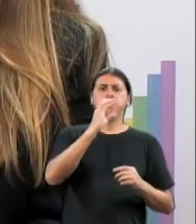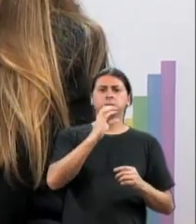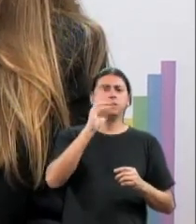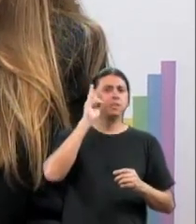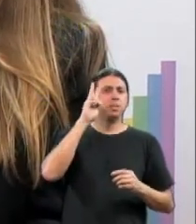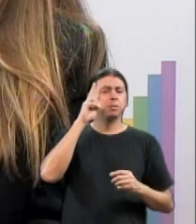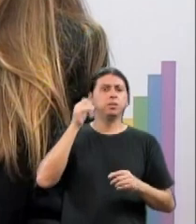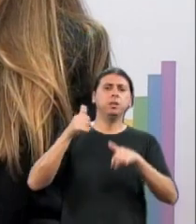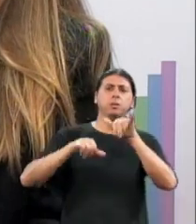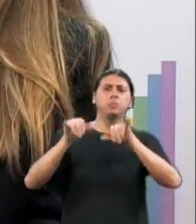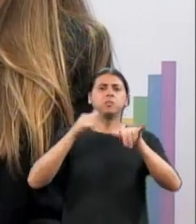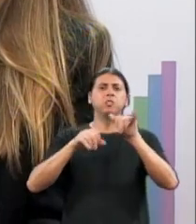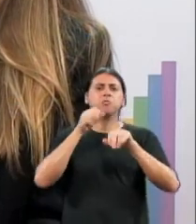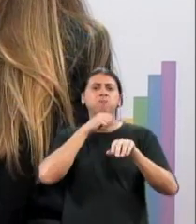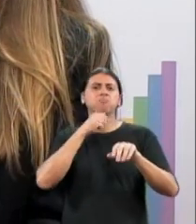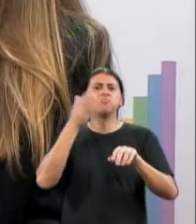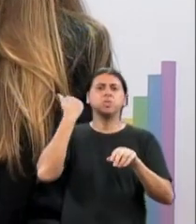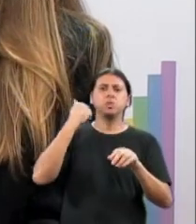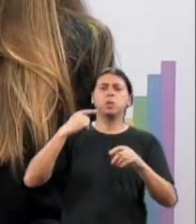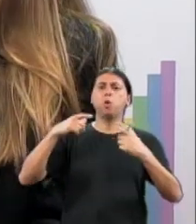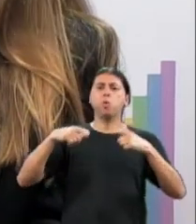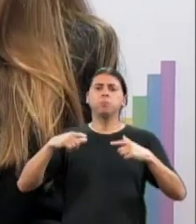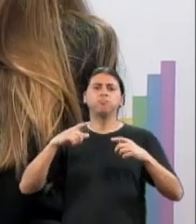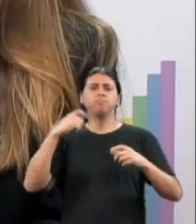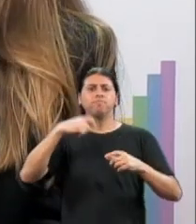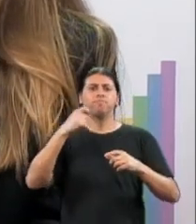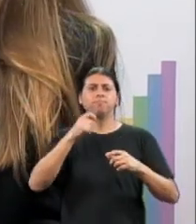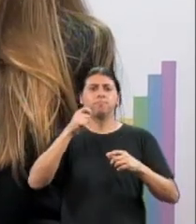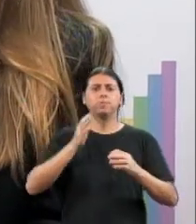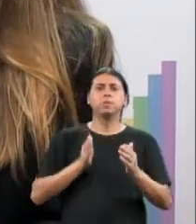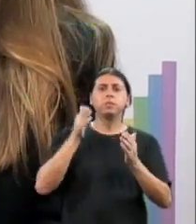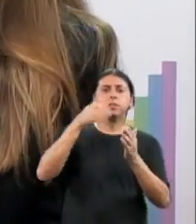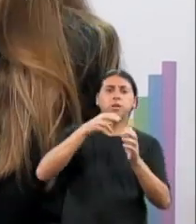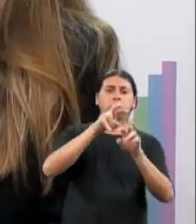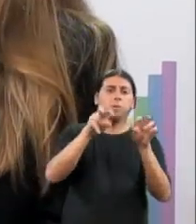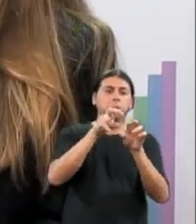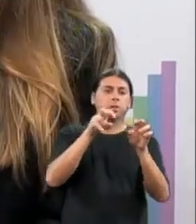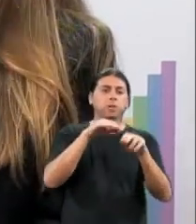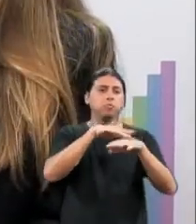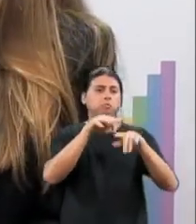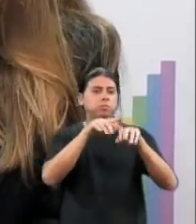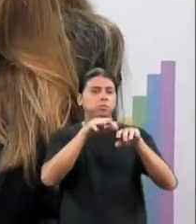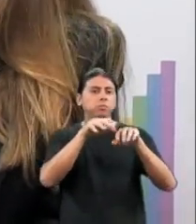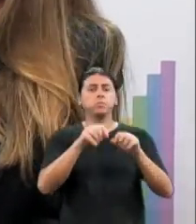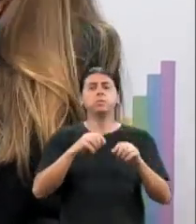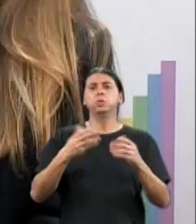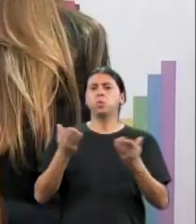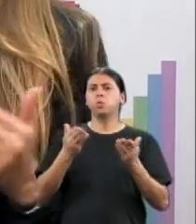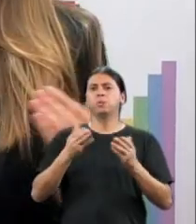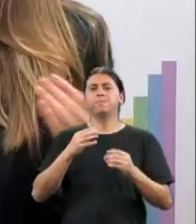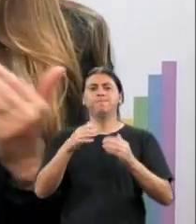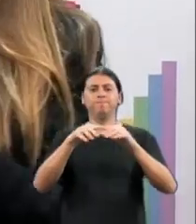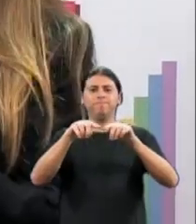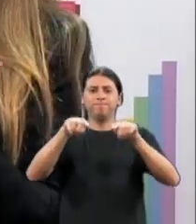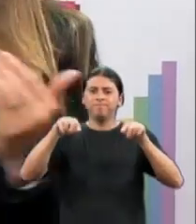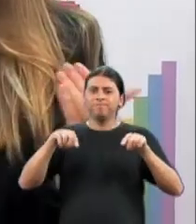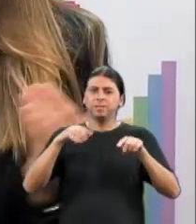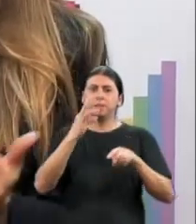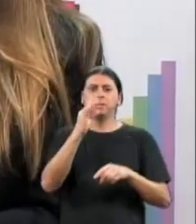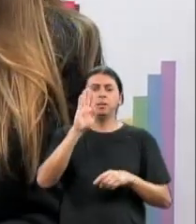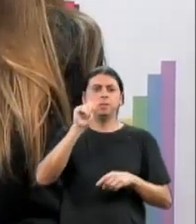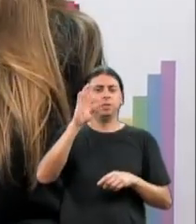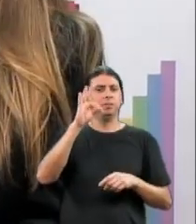antigos laboratórios, onde a gente precisaria ir até uma máquina para poder dizer para ela o que a gente quer. Hoje o tablet está conosco